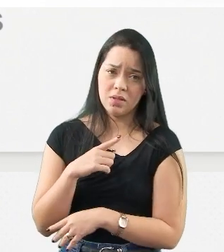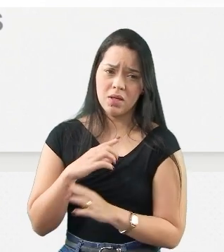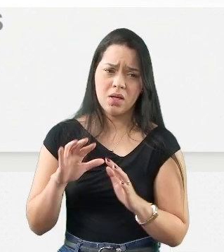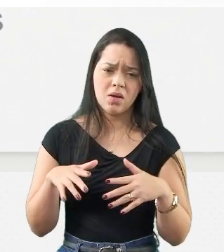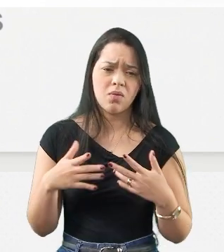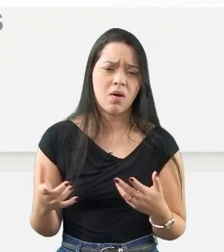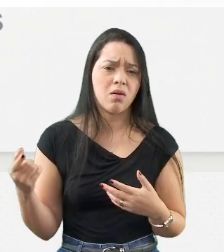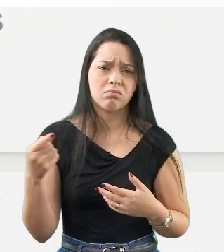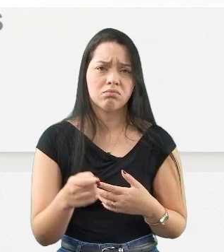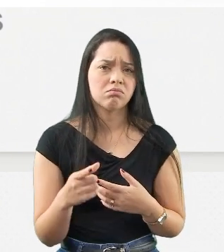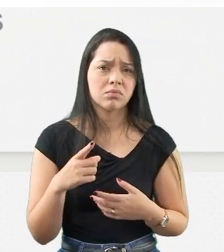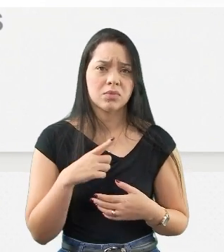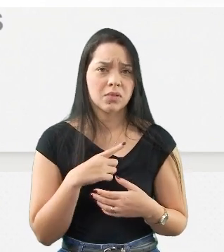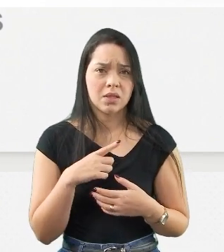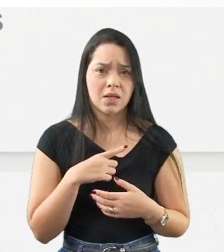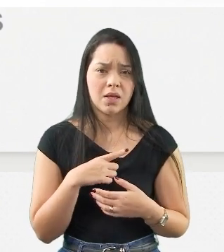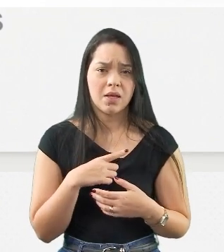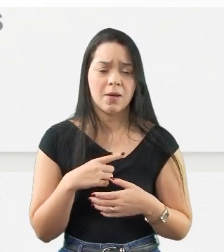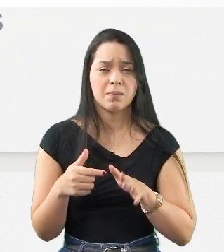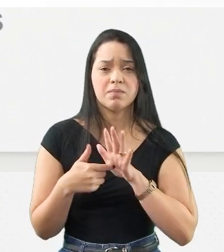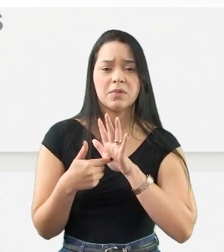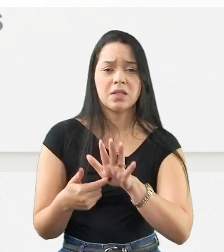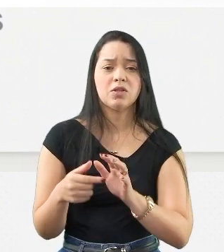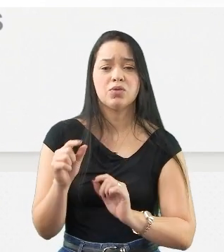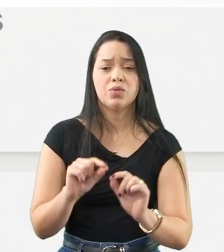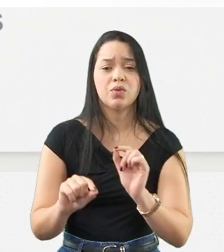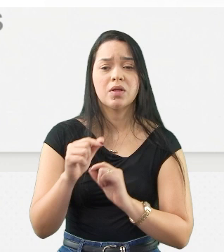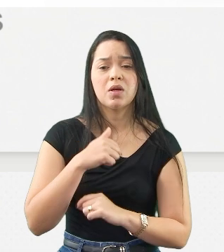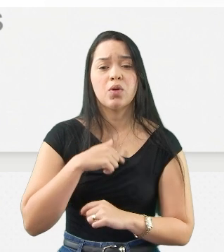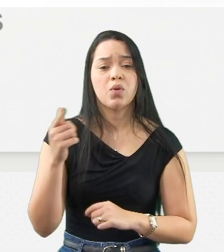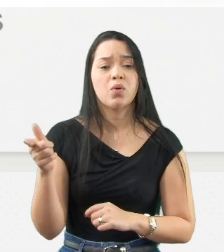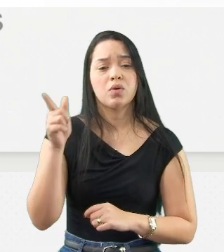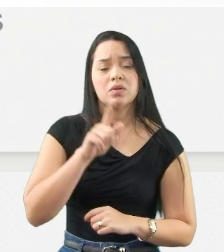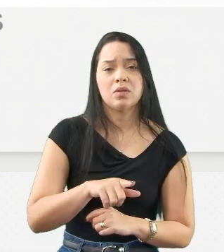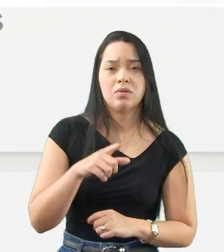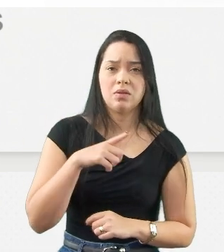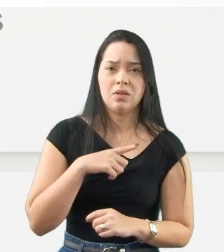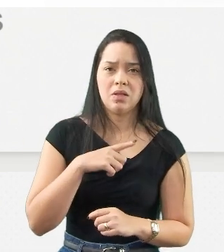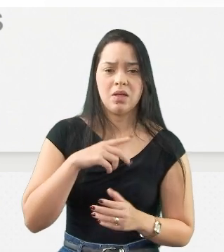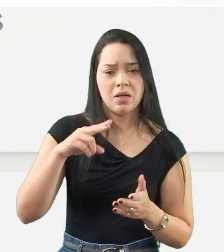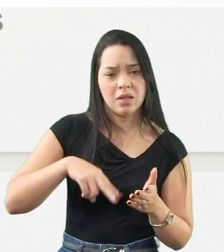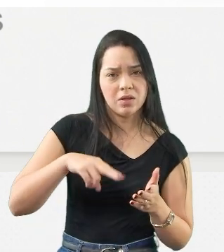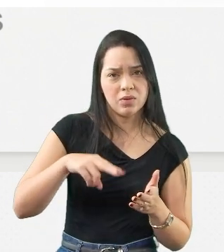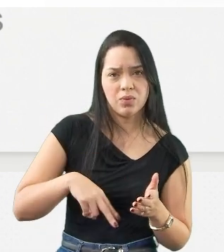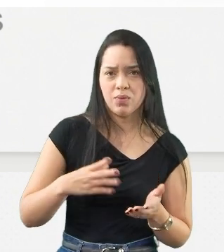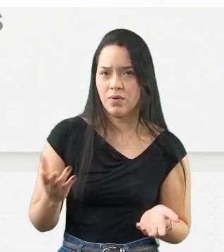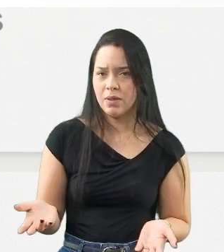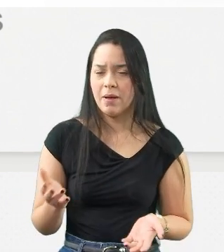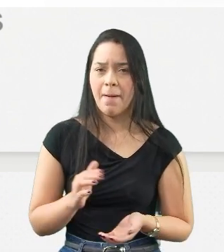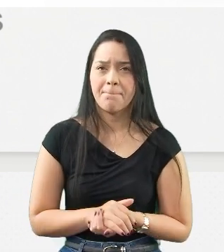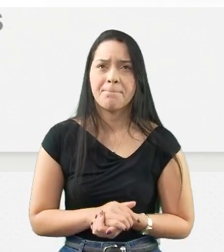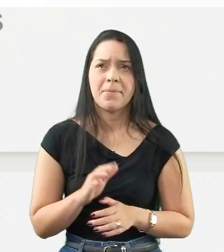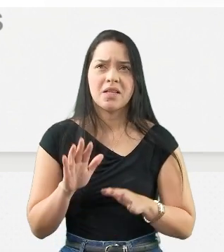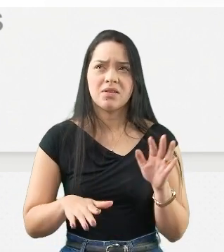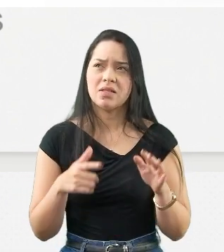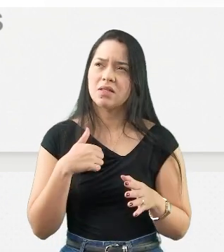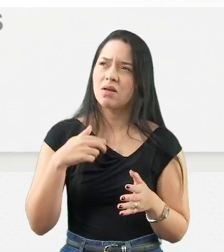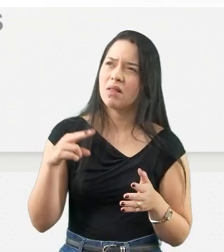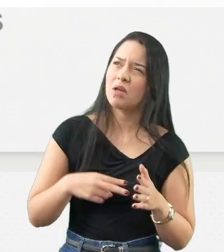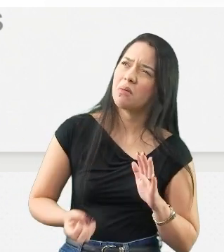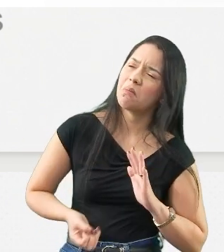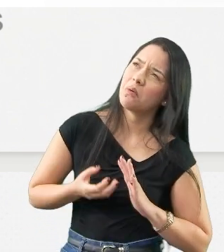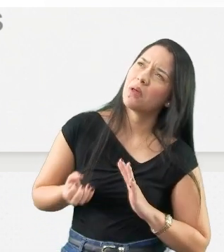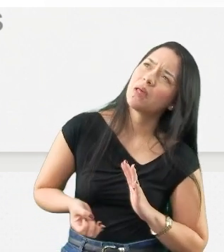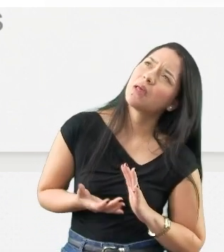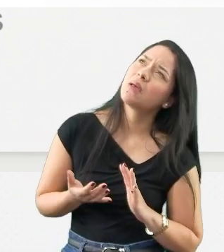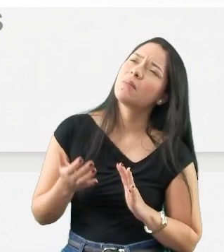que essa obra tem de mensagem, né? O que eu consigo verificar fazendo a leitura dessa obra? Às vezes eu leio um poema, mas esse